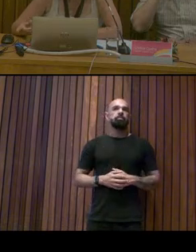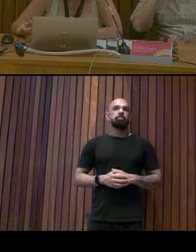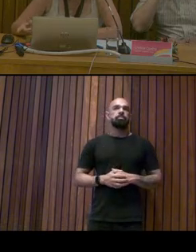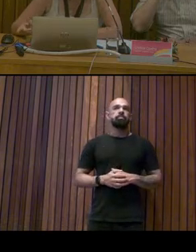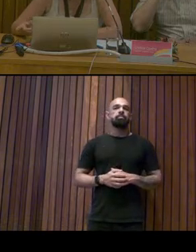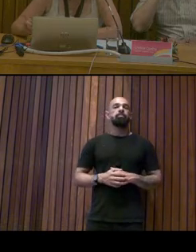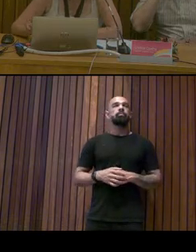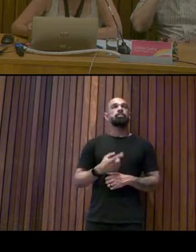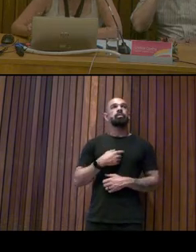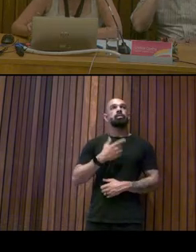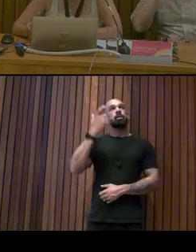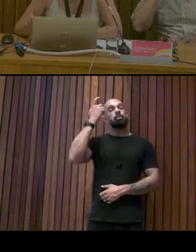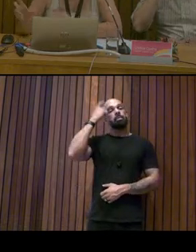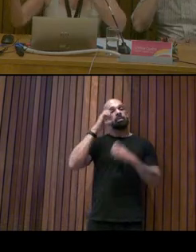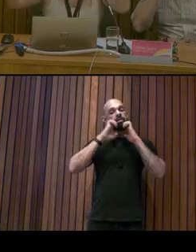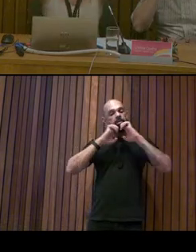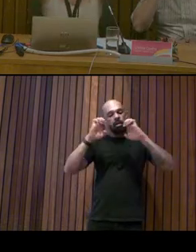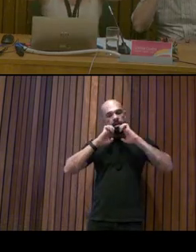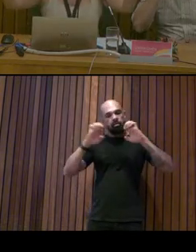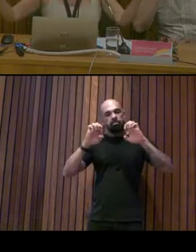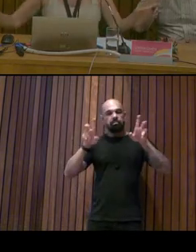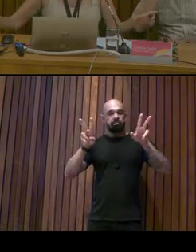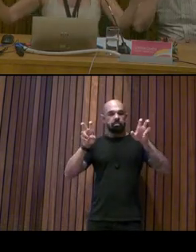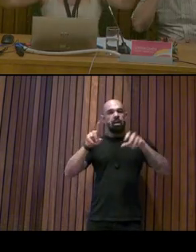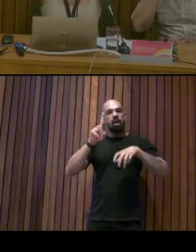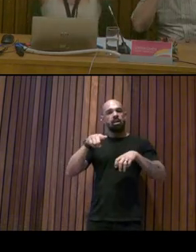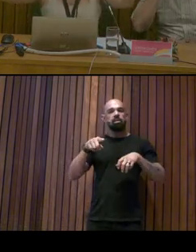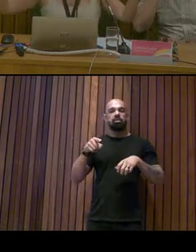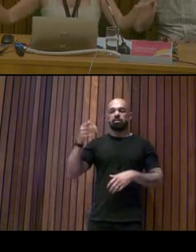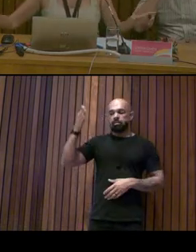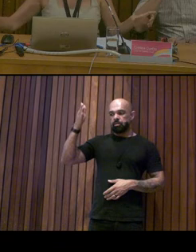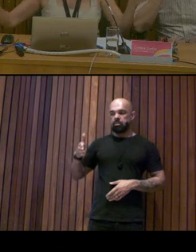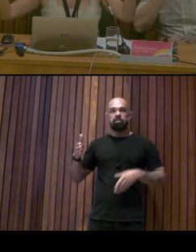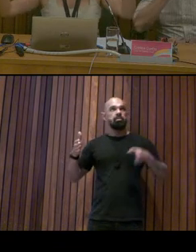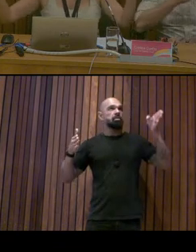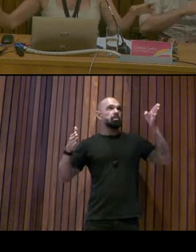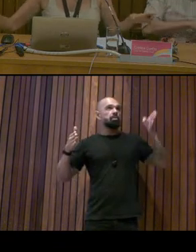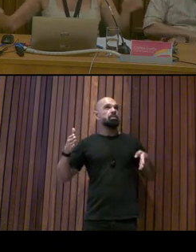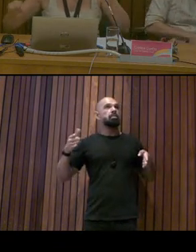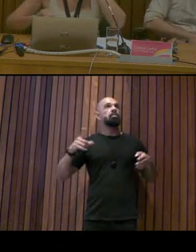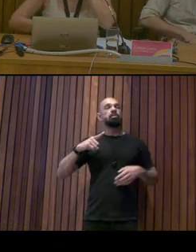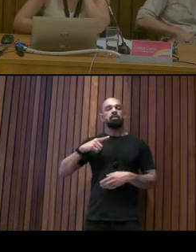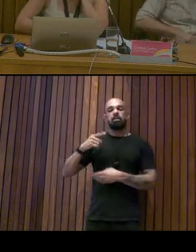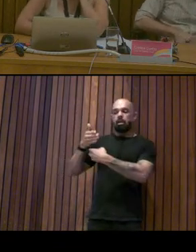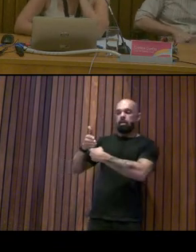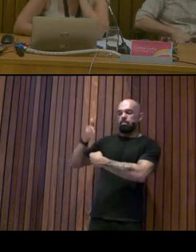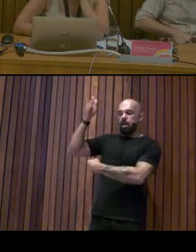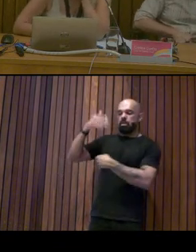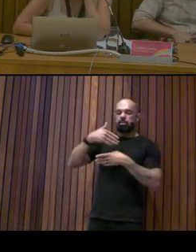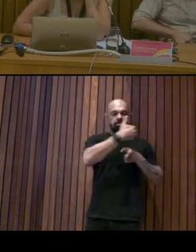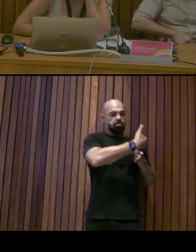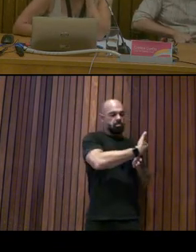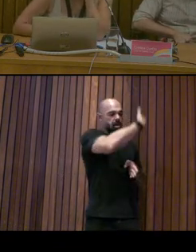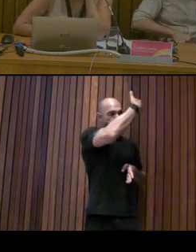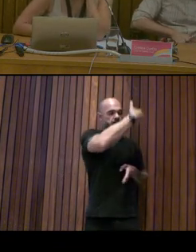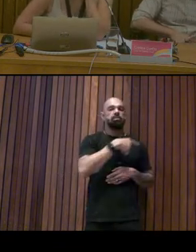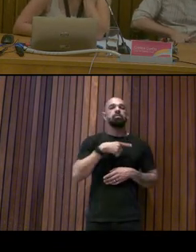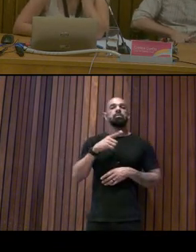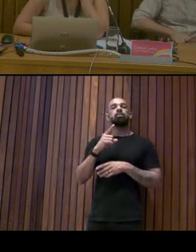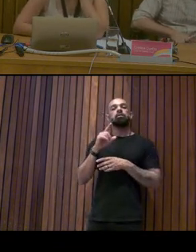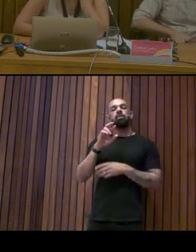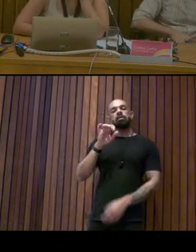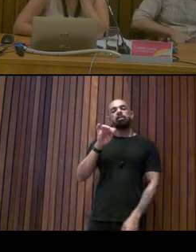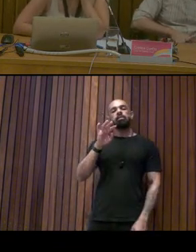Pensadores do Evangelho, na verdade, são as duas laterais do Arco Cruzeiro, as paredes laterais do Arco Cruzeiro, criação de